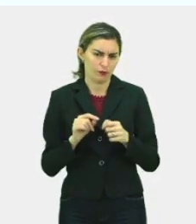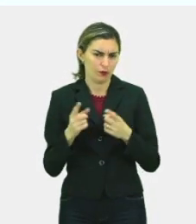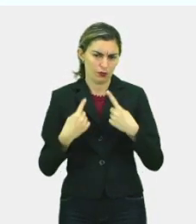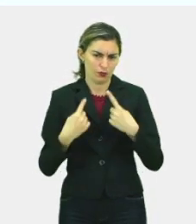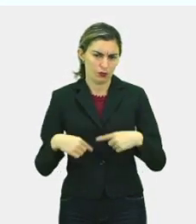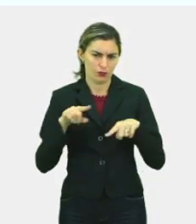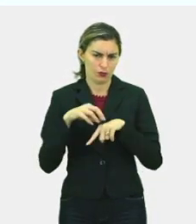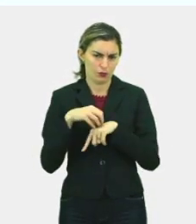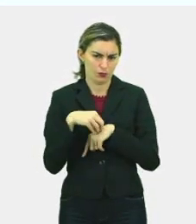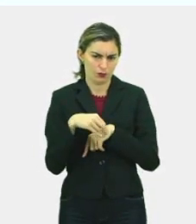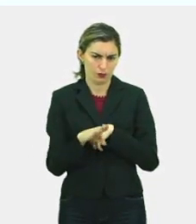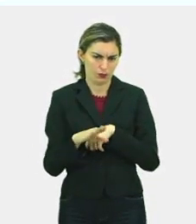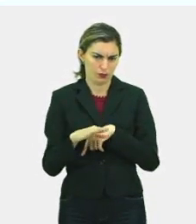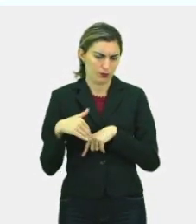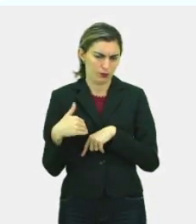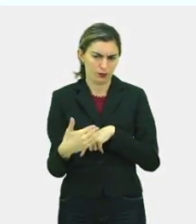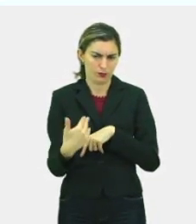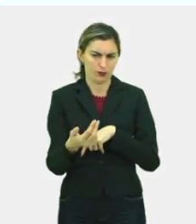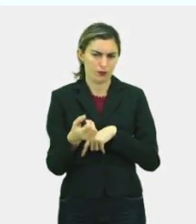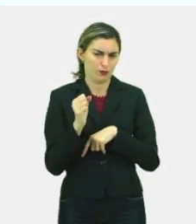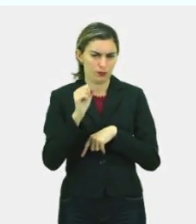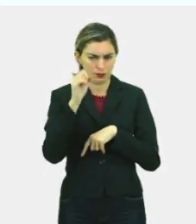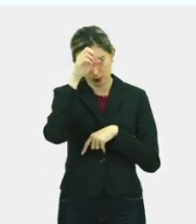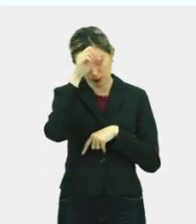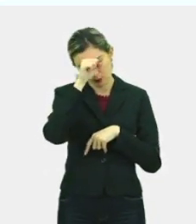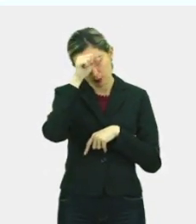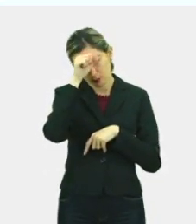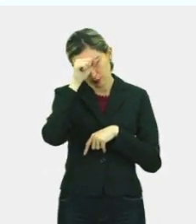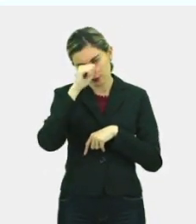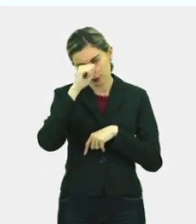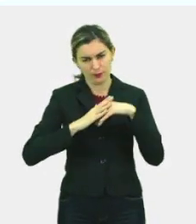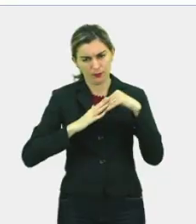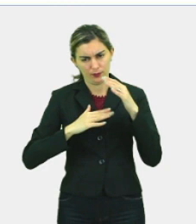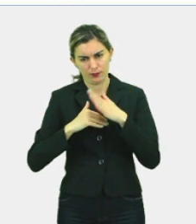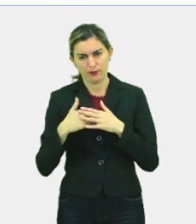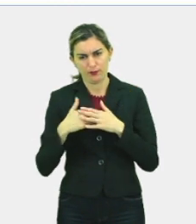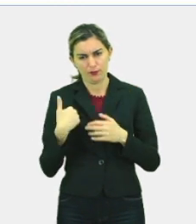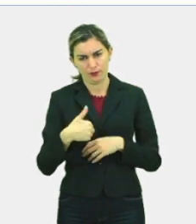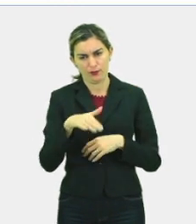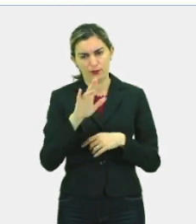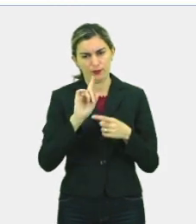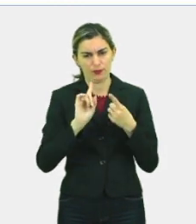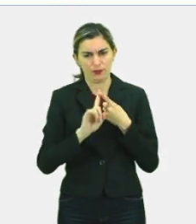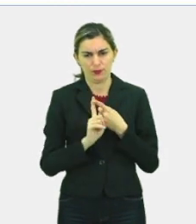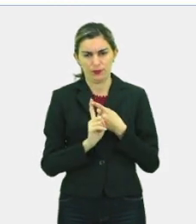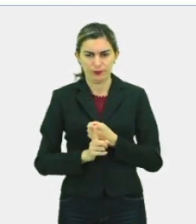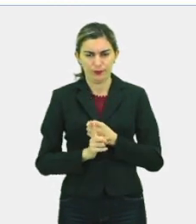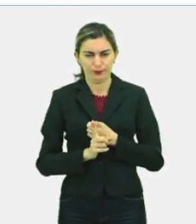propôs, a gente pode trazer para o nosso dia a dia? O que a gente pode aprender com a prática do judô? Então vamos lá.